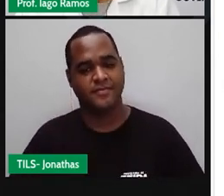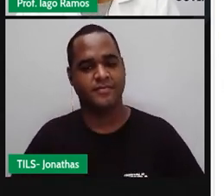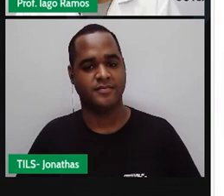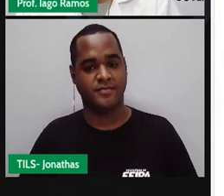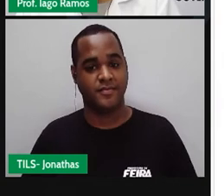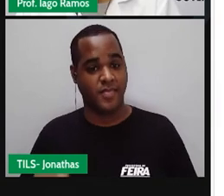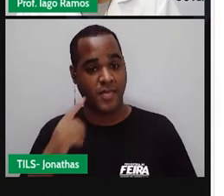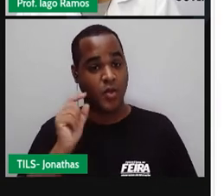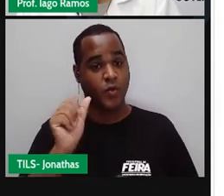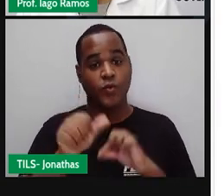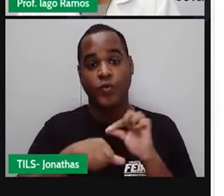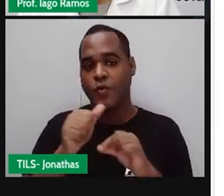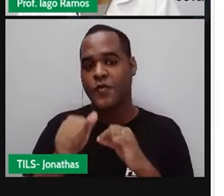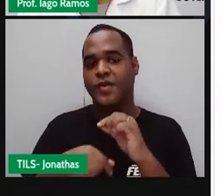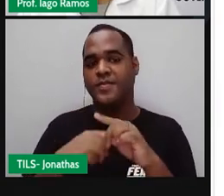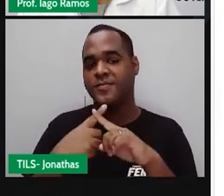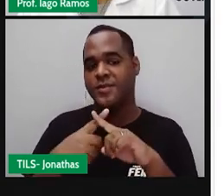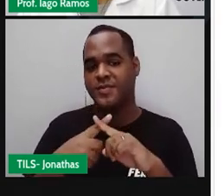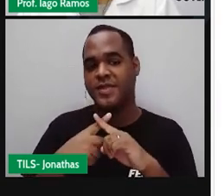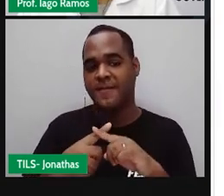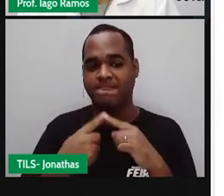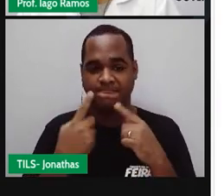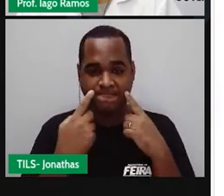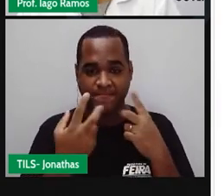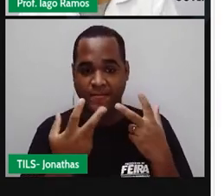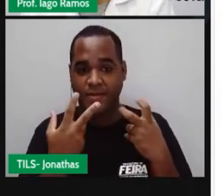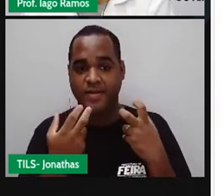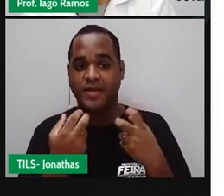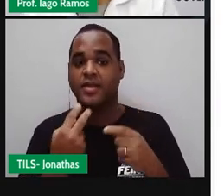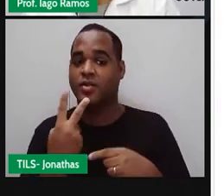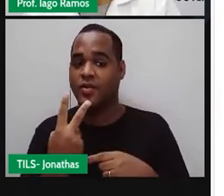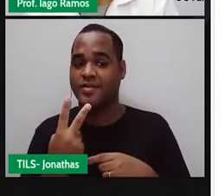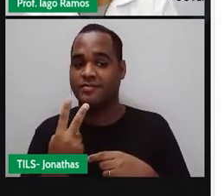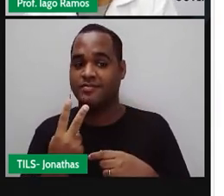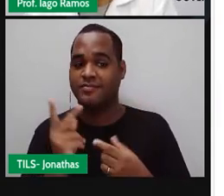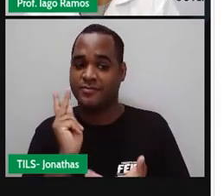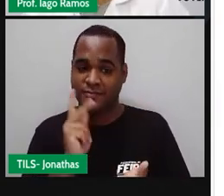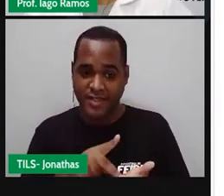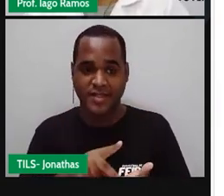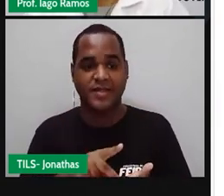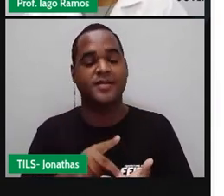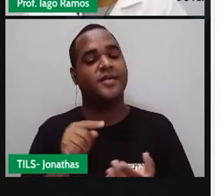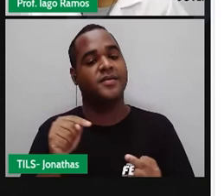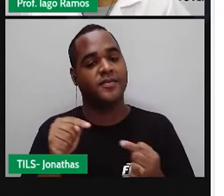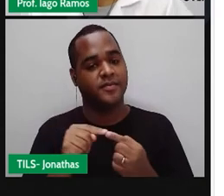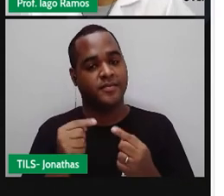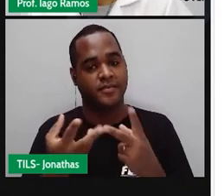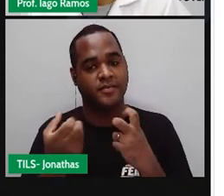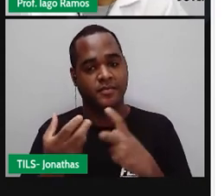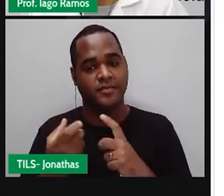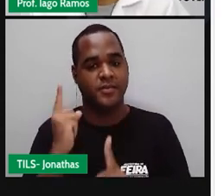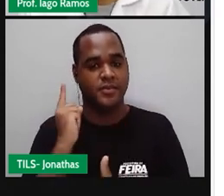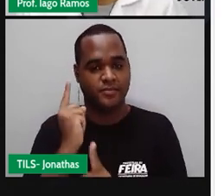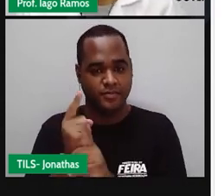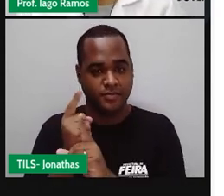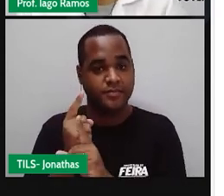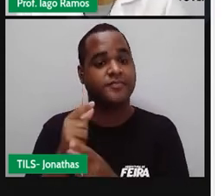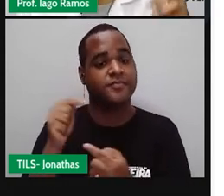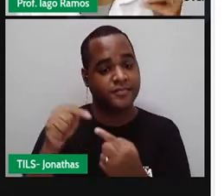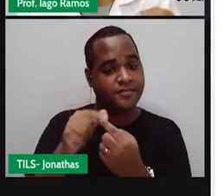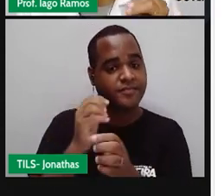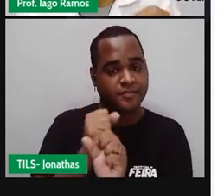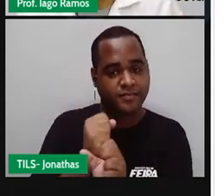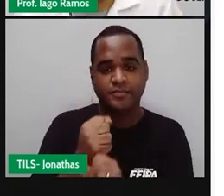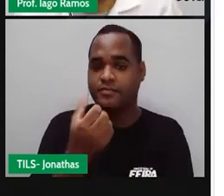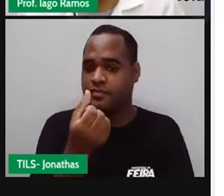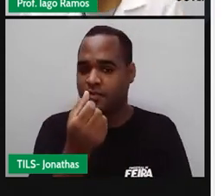descobriu fazendo uma multiplicação Zinha por dois na fração três oitavos a gente encontrou seis dezesseis